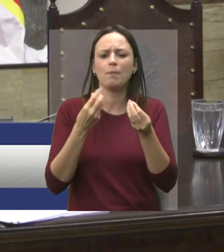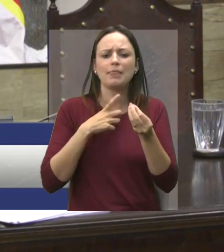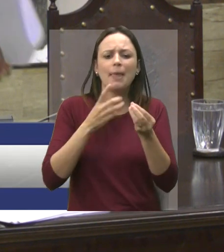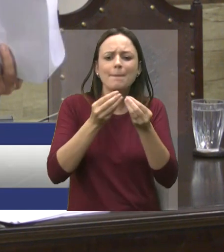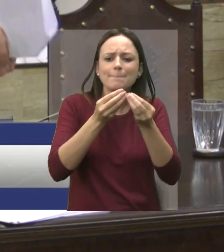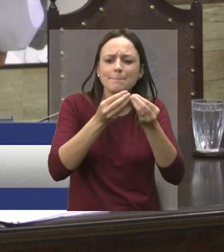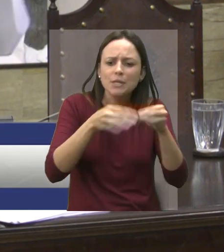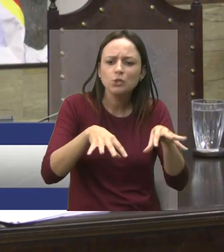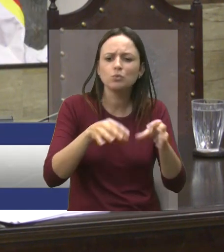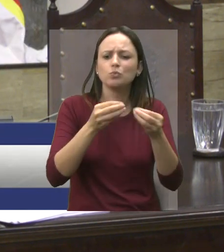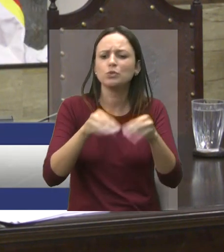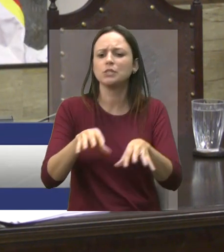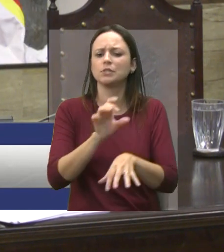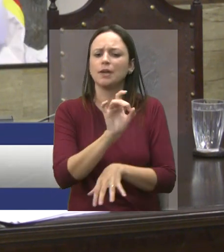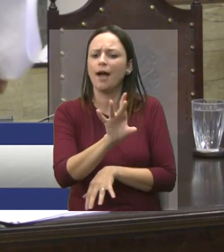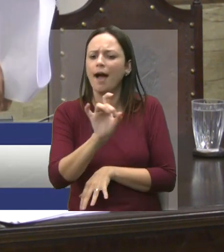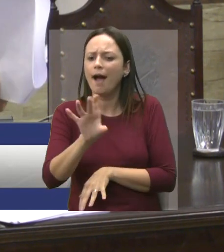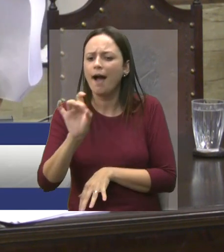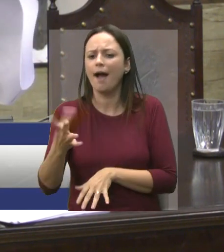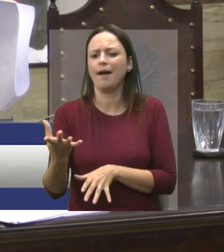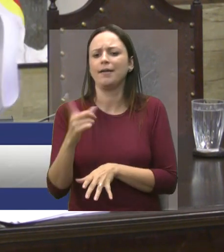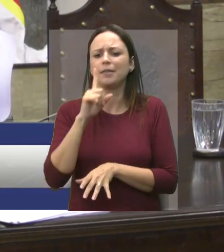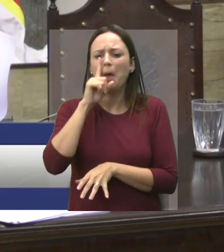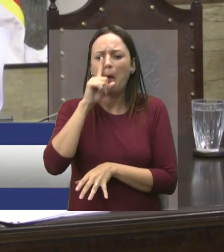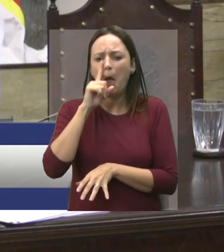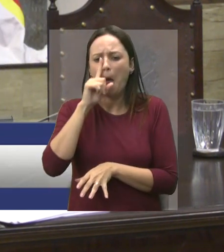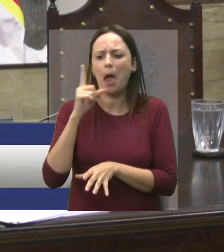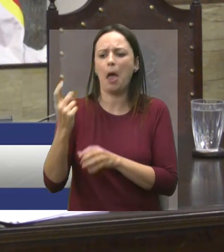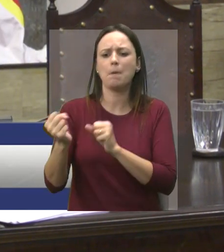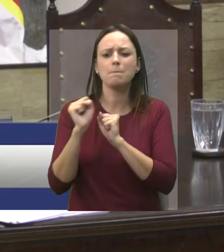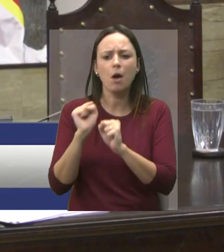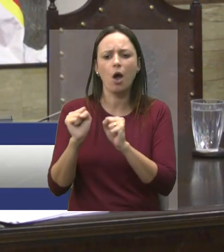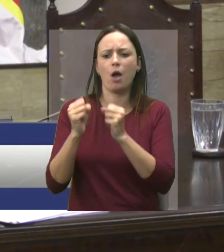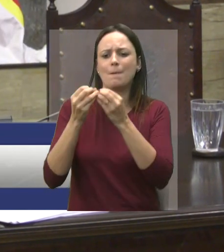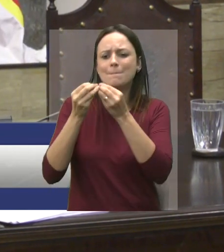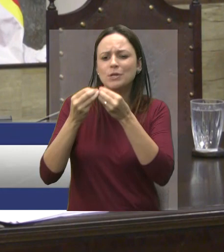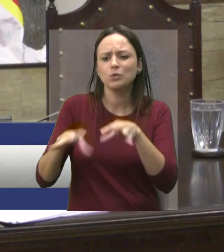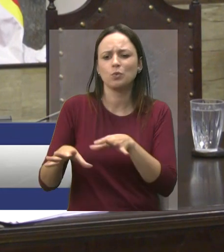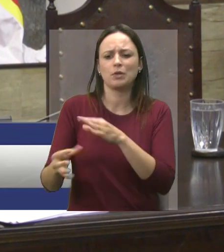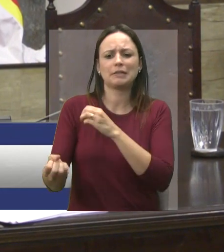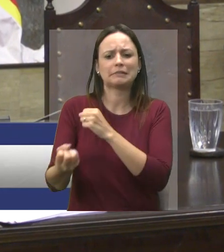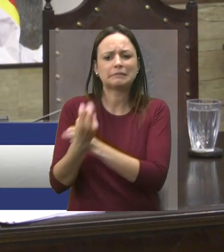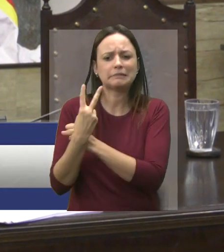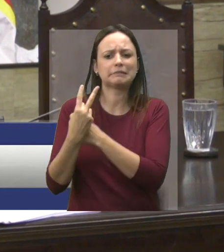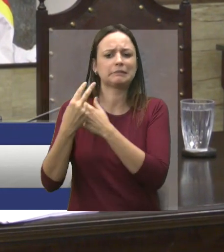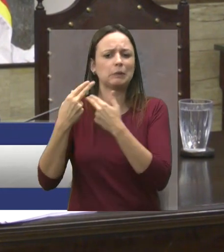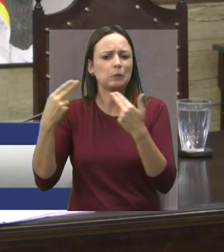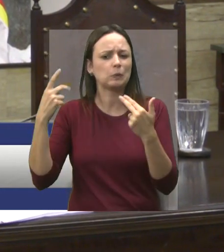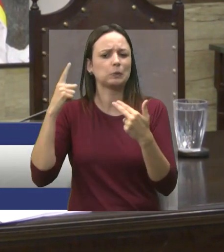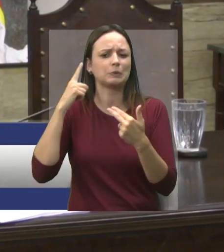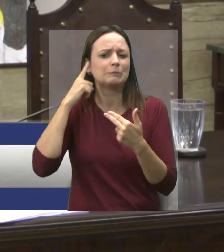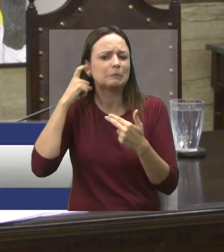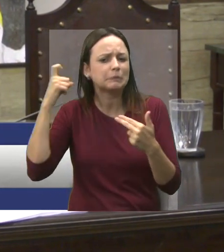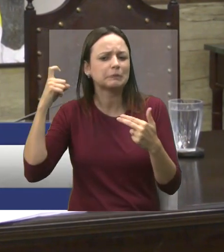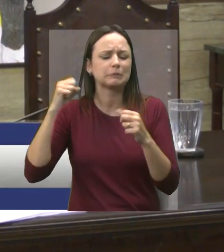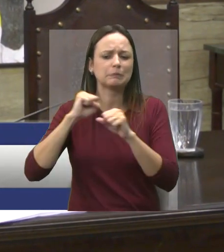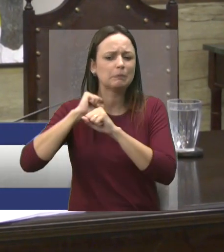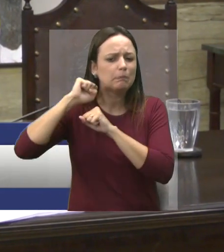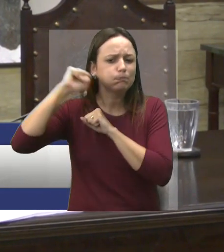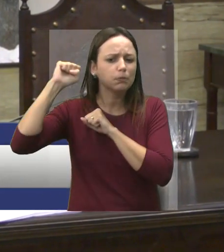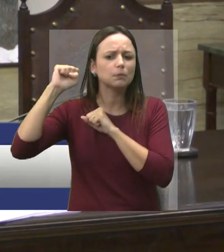que cada exposição, cada agente agressivo poderia causar a esse tipo de categoria. E